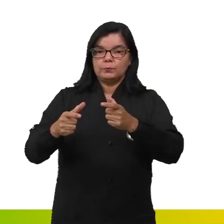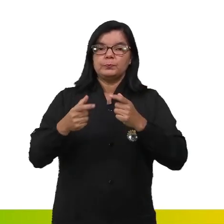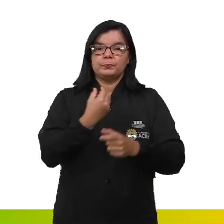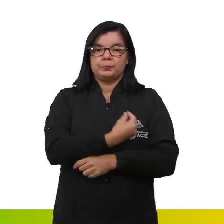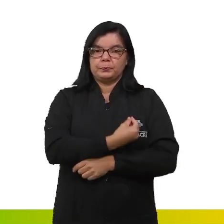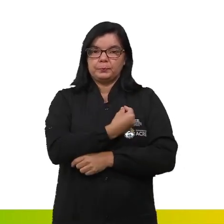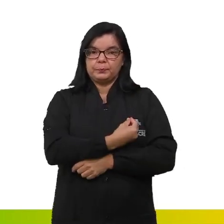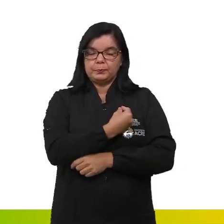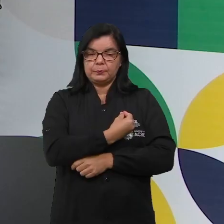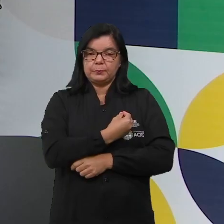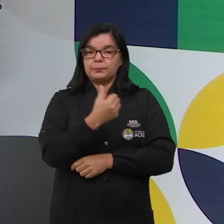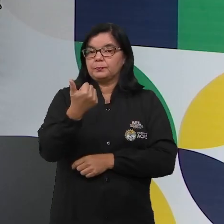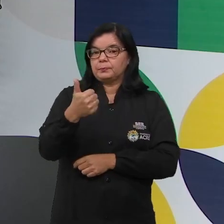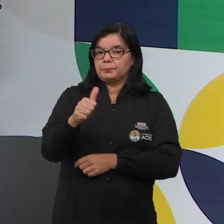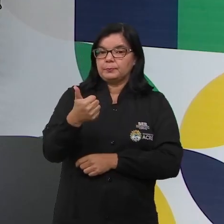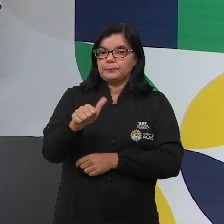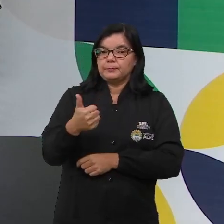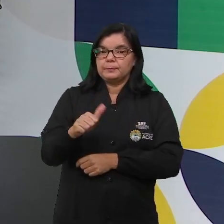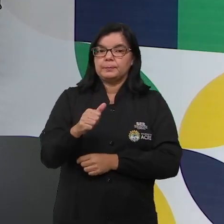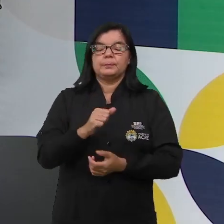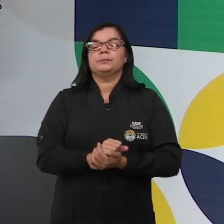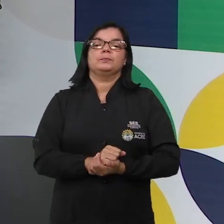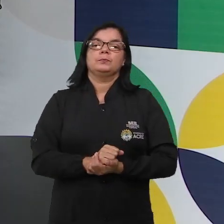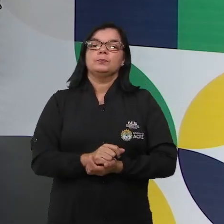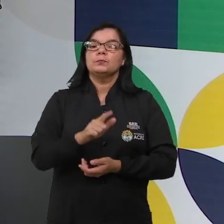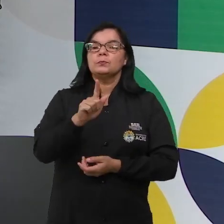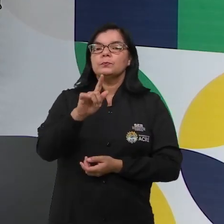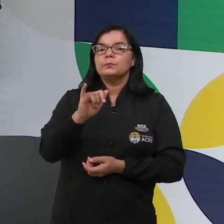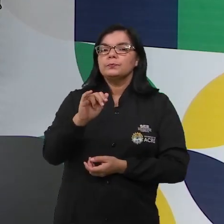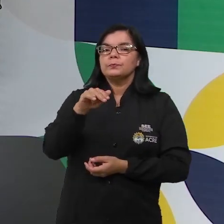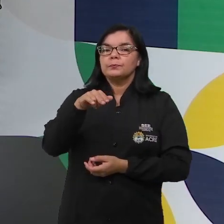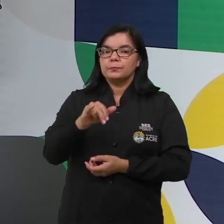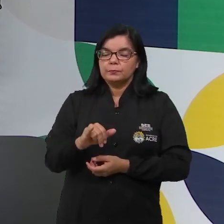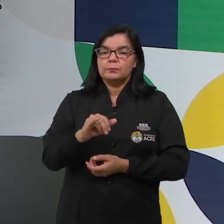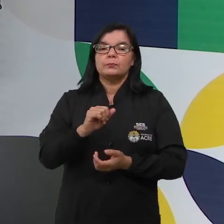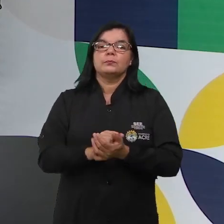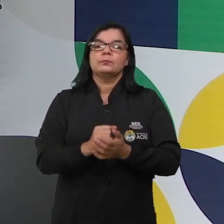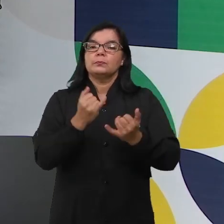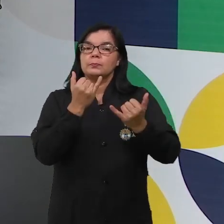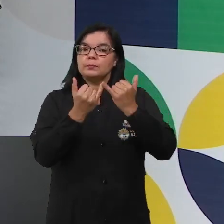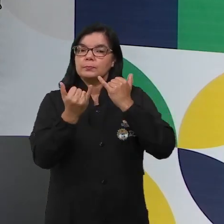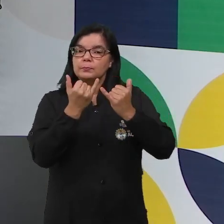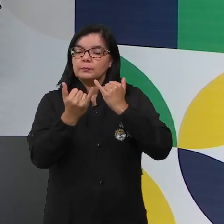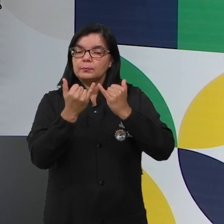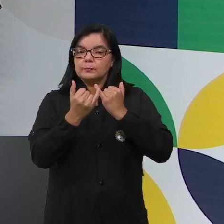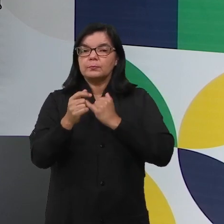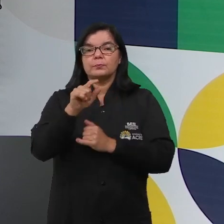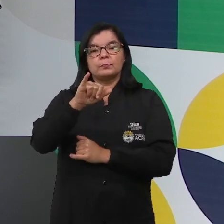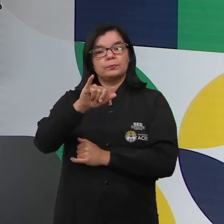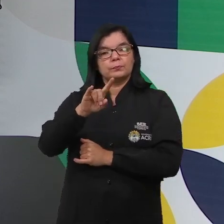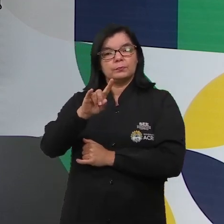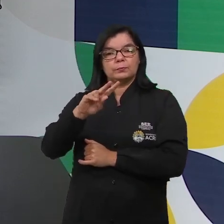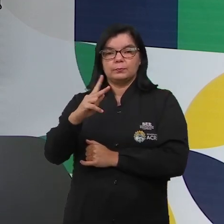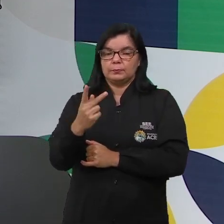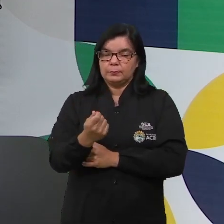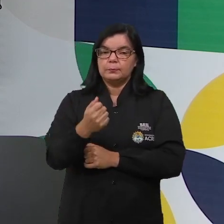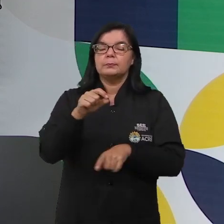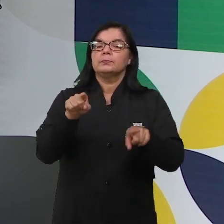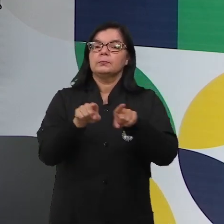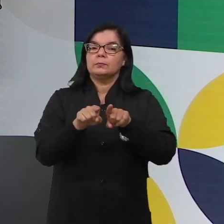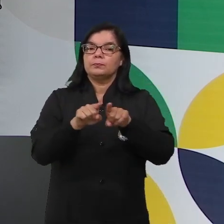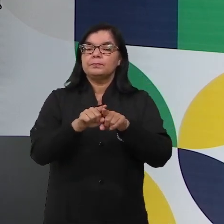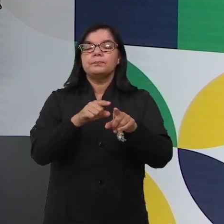está sendo avaliada. Então, o índice de Gini é um padrão muito parecido com o IDH. E nesse padrão aqui